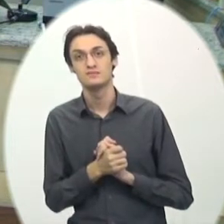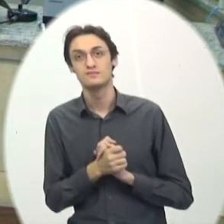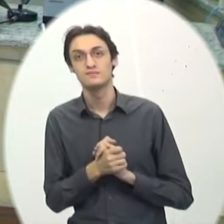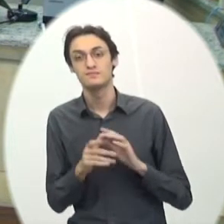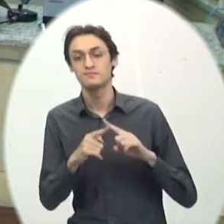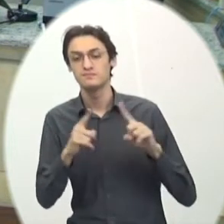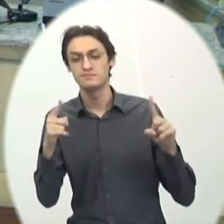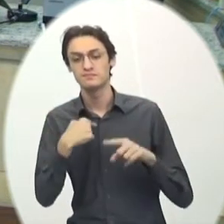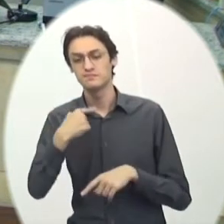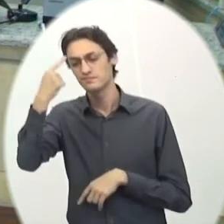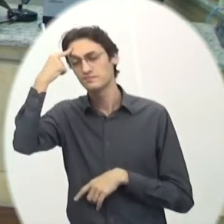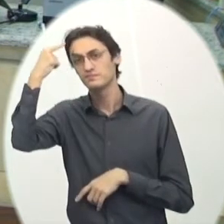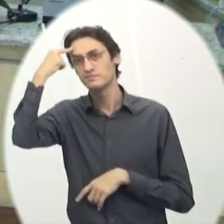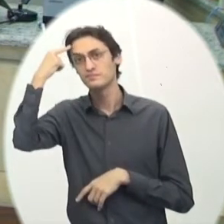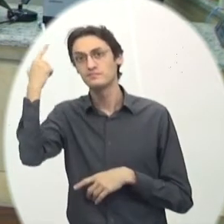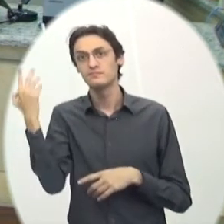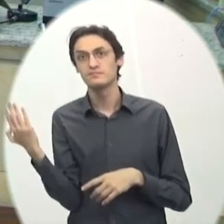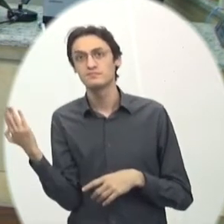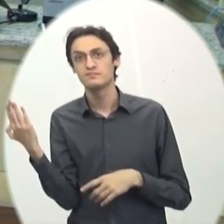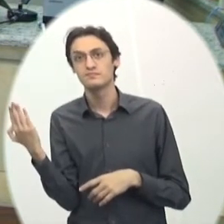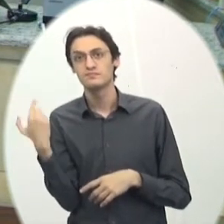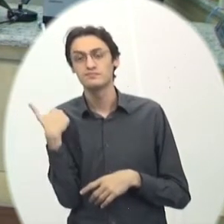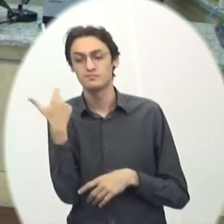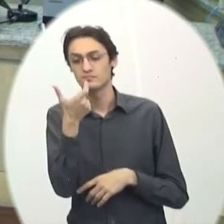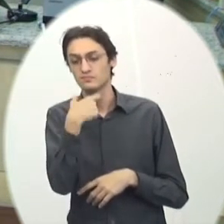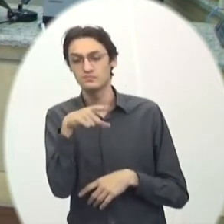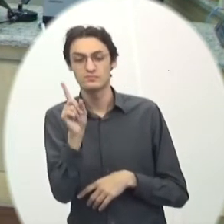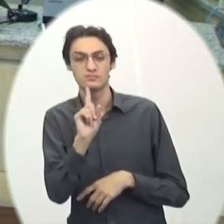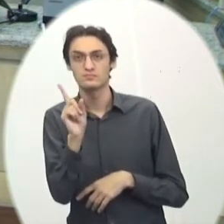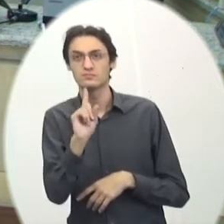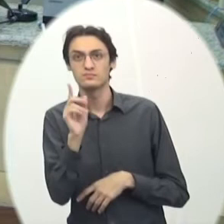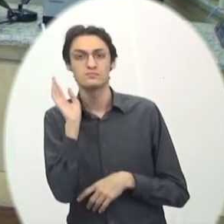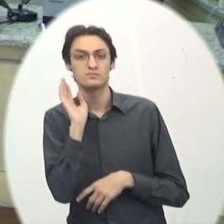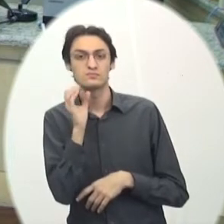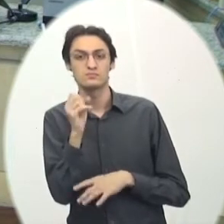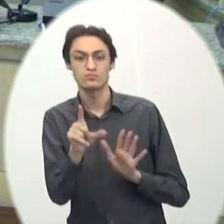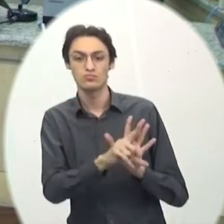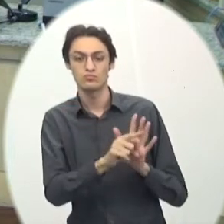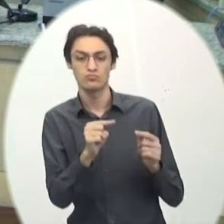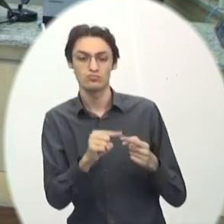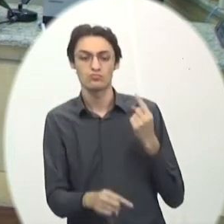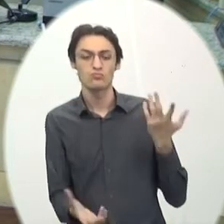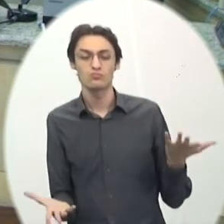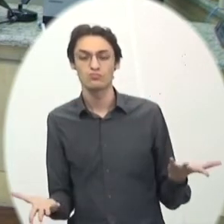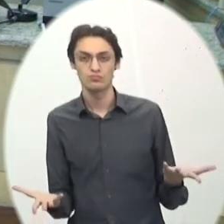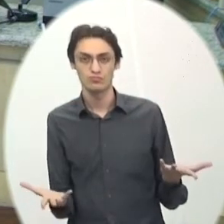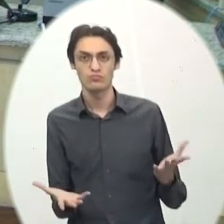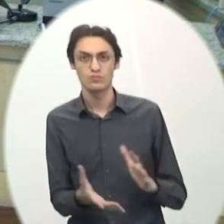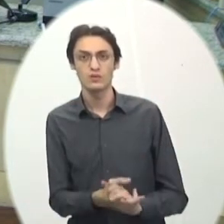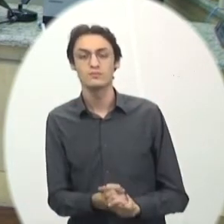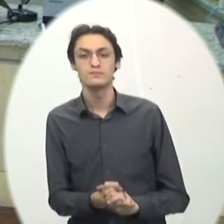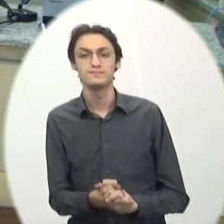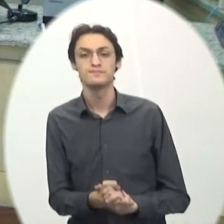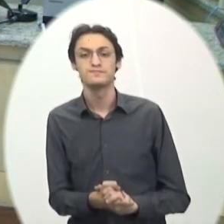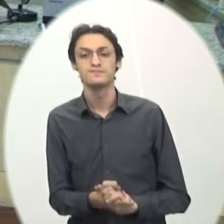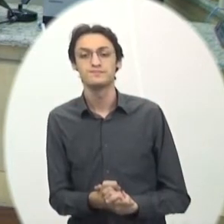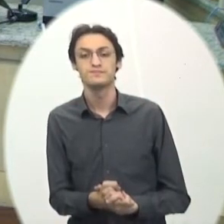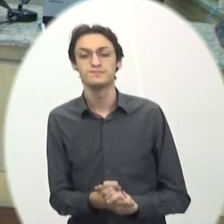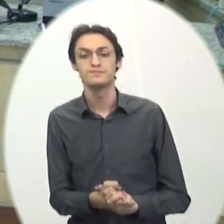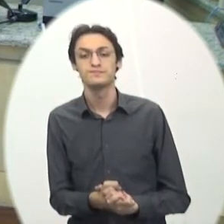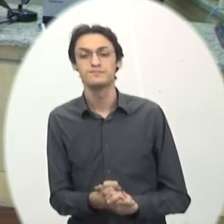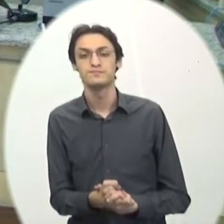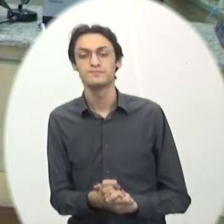sinceramente, pensando isso, eu não acho legal. Né? Não sou advogado, não sou... Mas, enfim, isso é uma